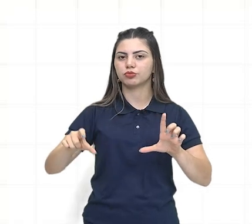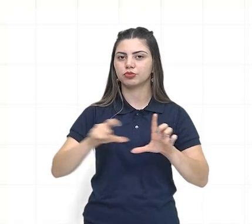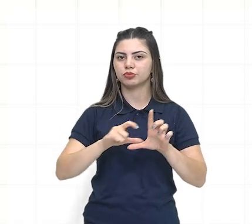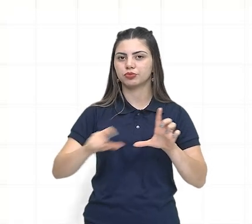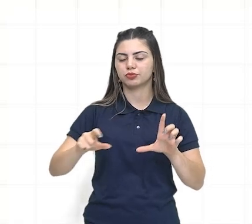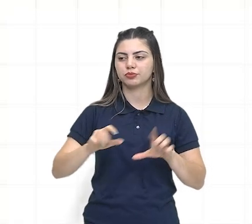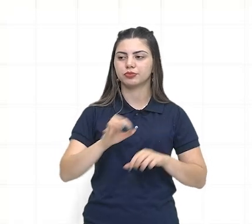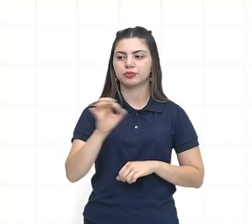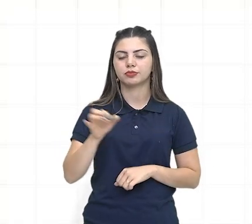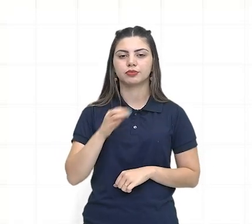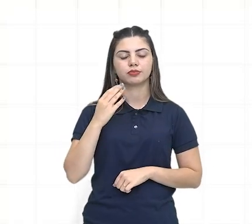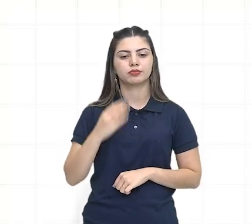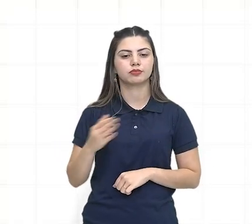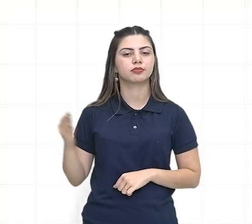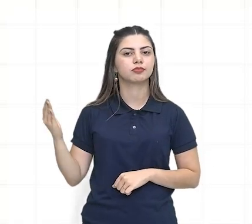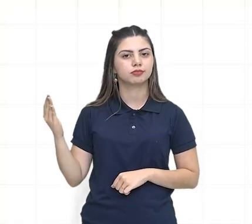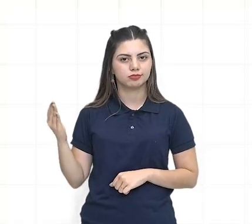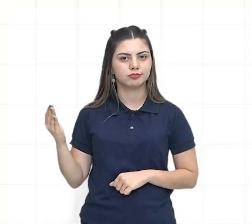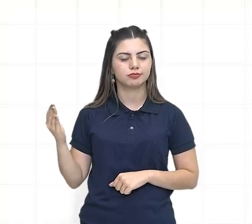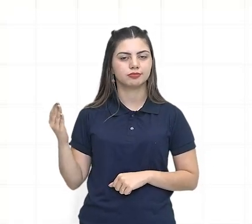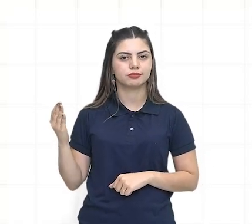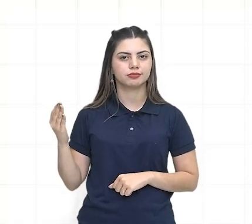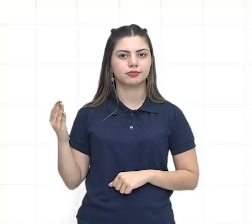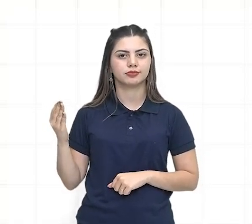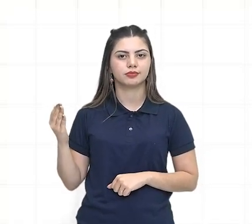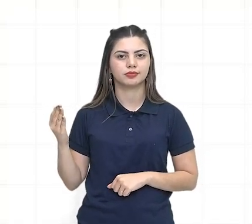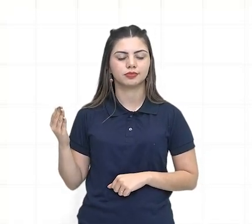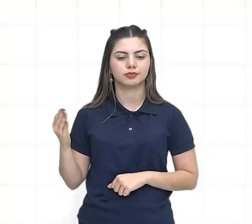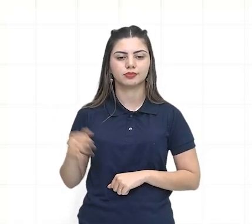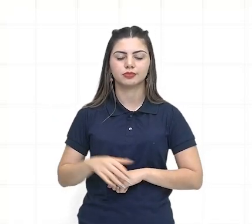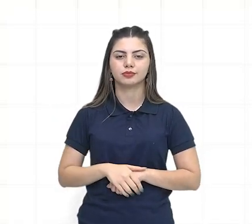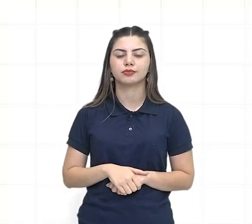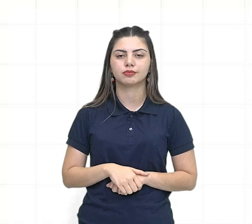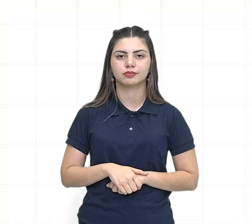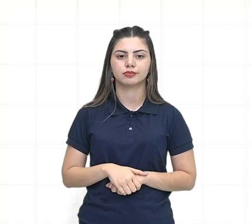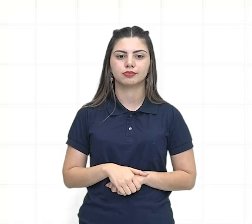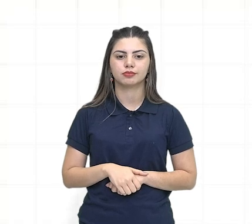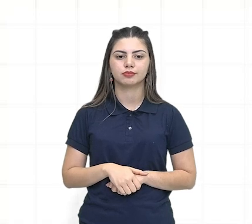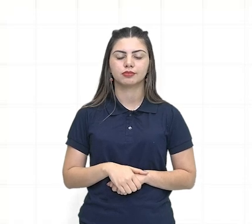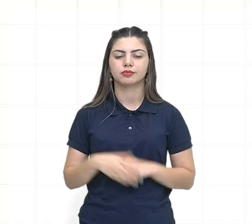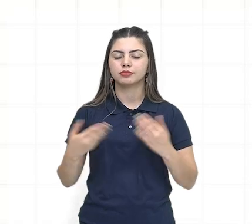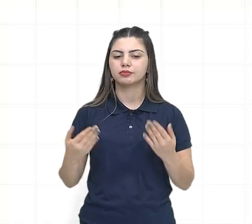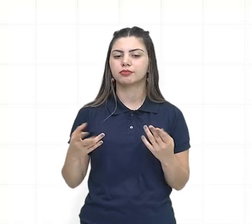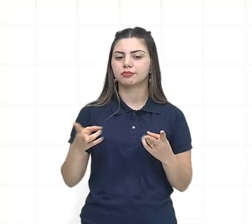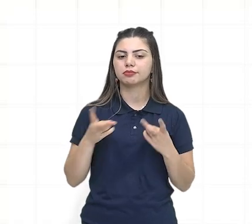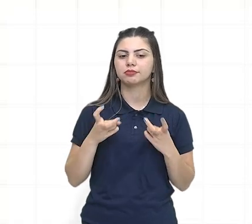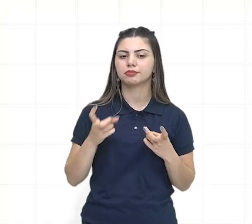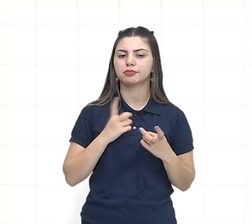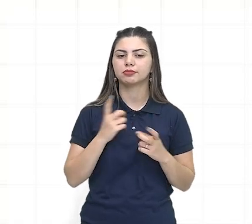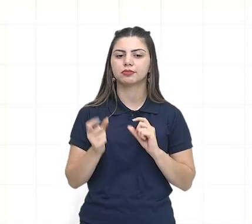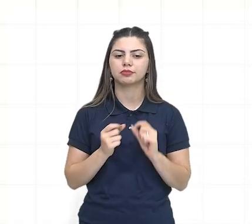barras. Nesse caso aqui, ó, nós temos no eixo aqui, ó,